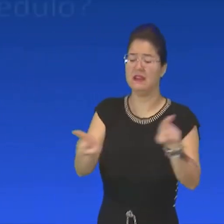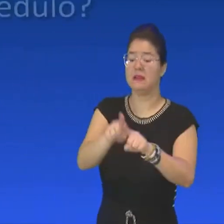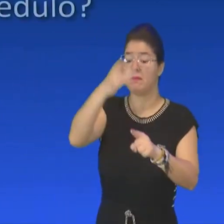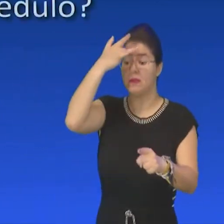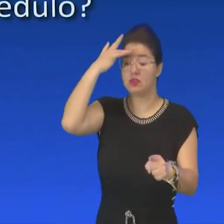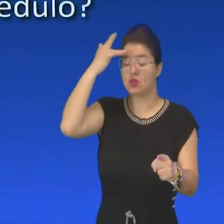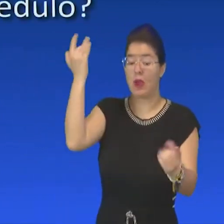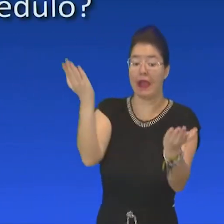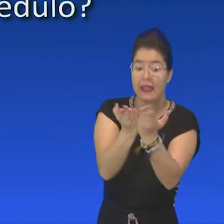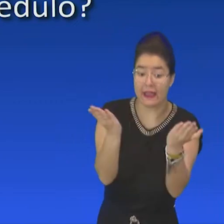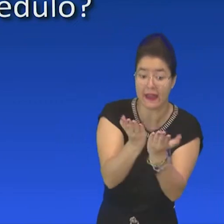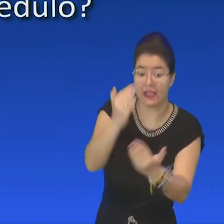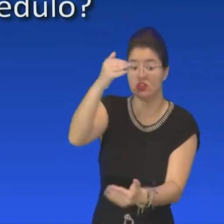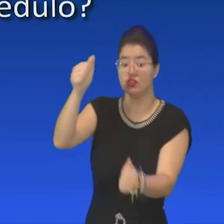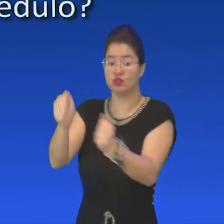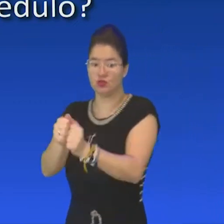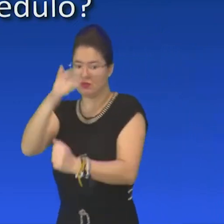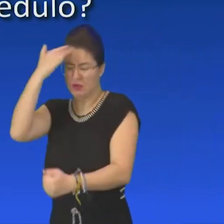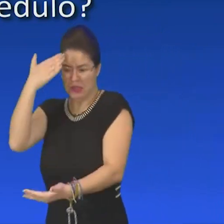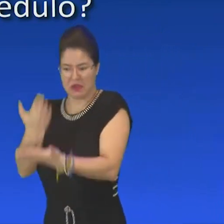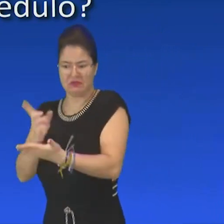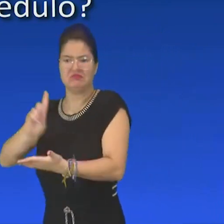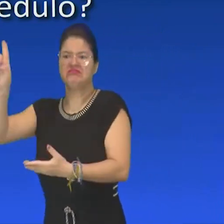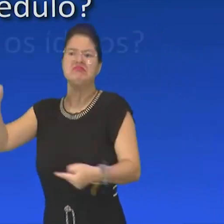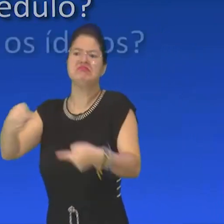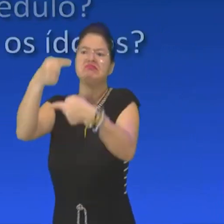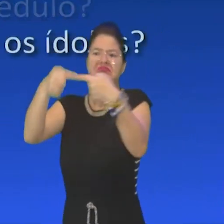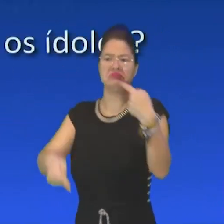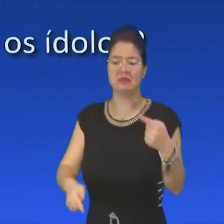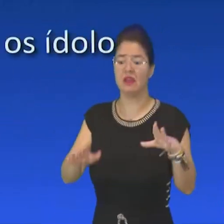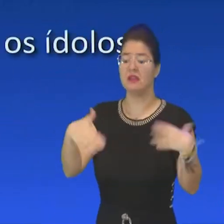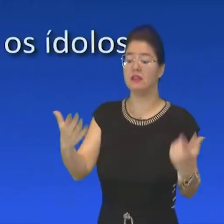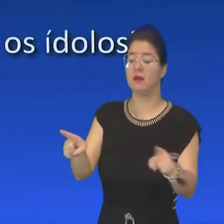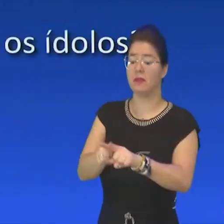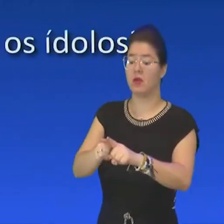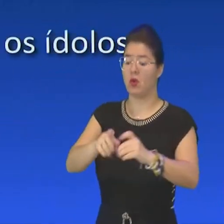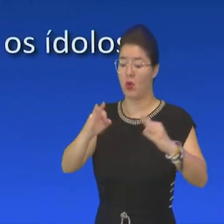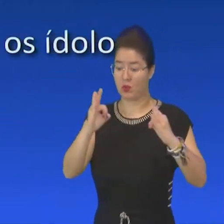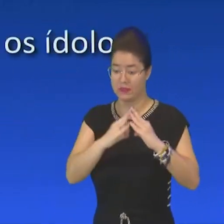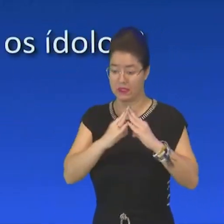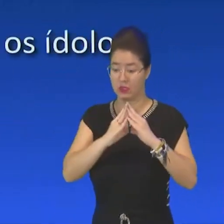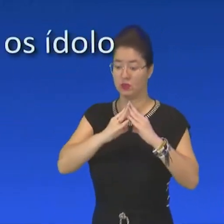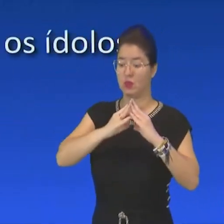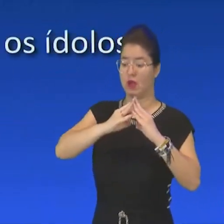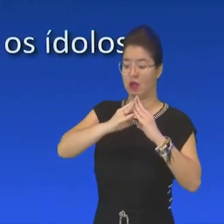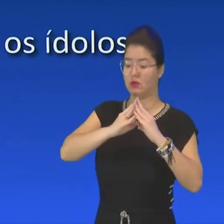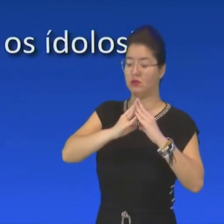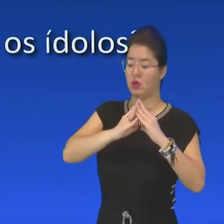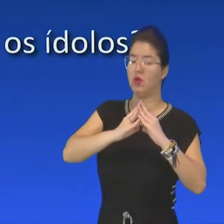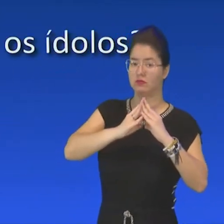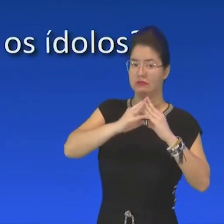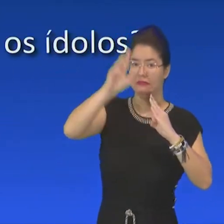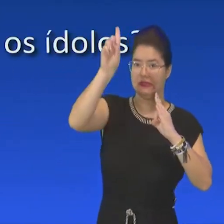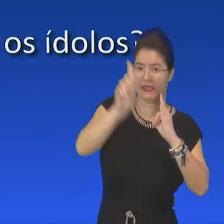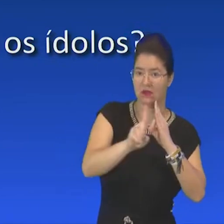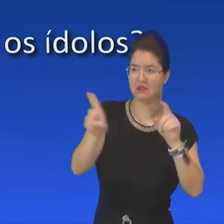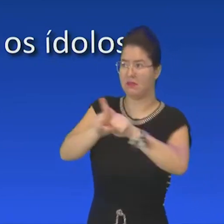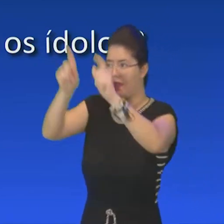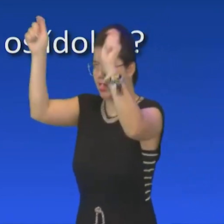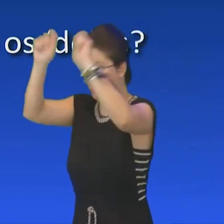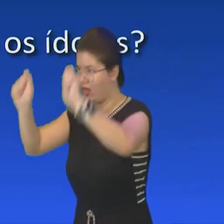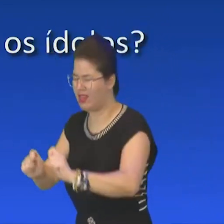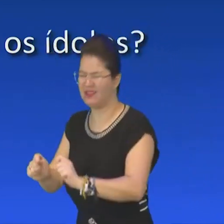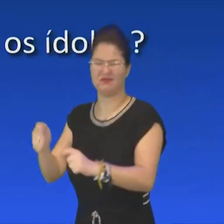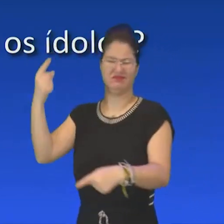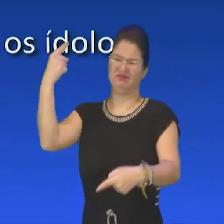incrédulo? E a quinta pergunta: que ligação do santuário de Deus e dos ídolos? Vejam que